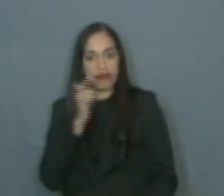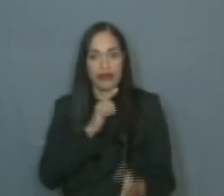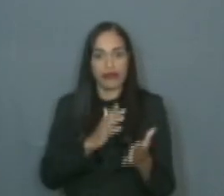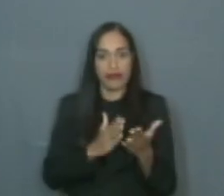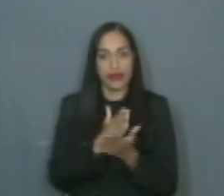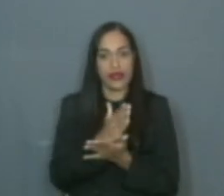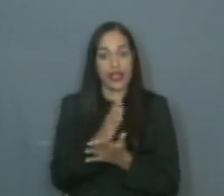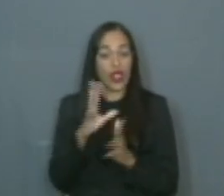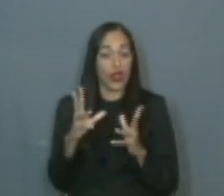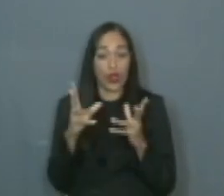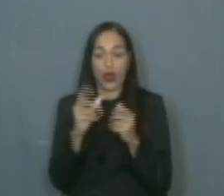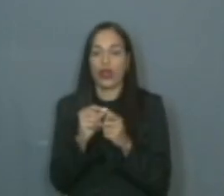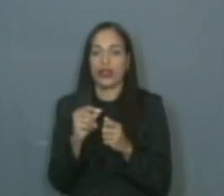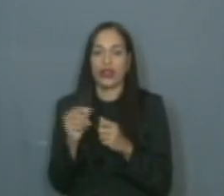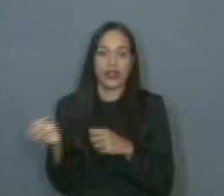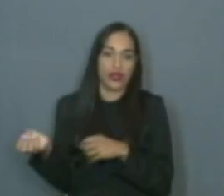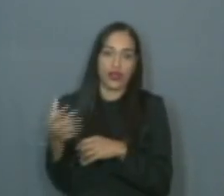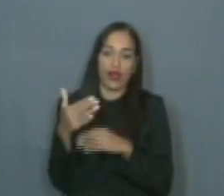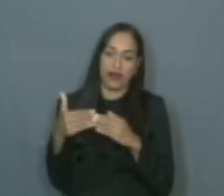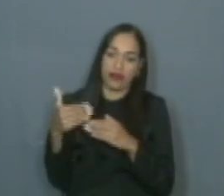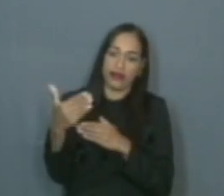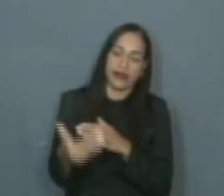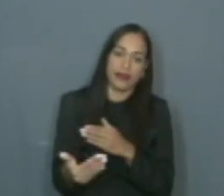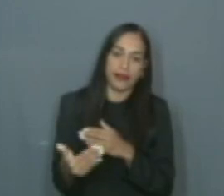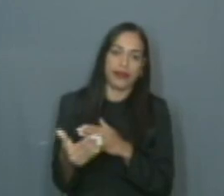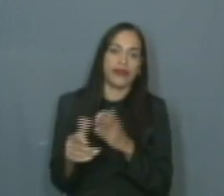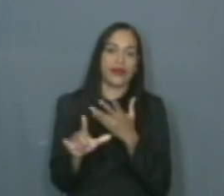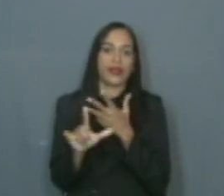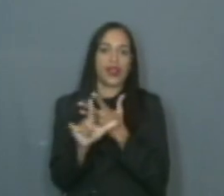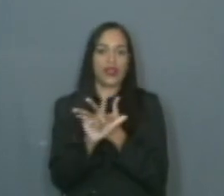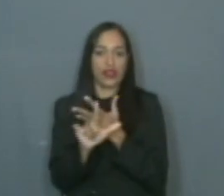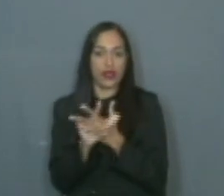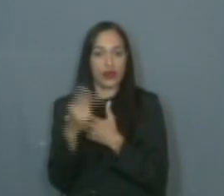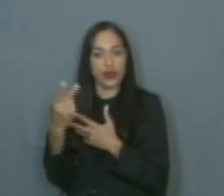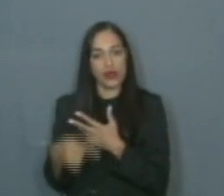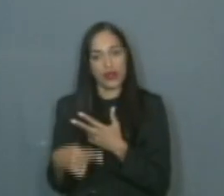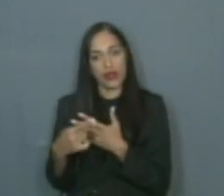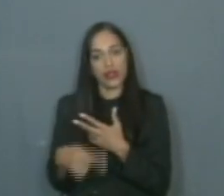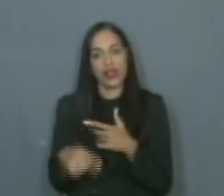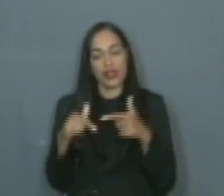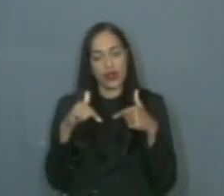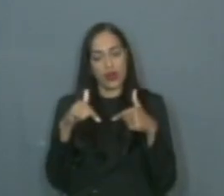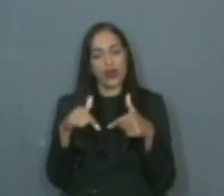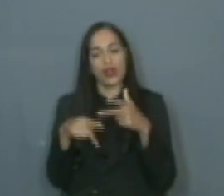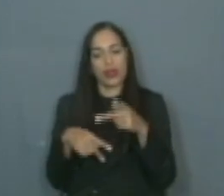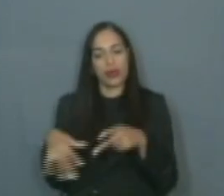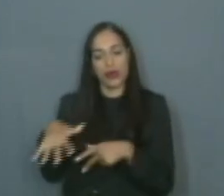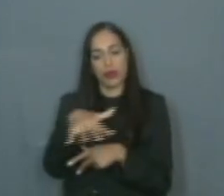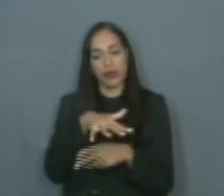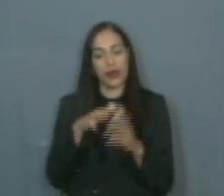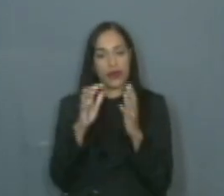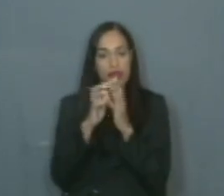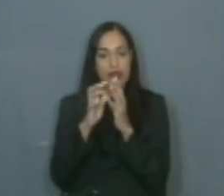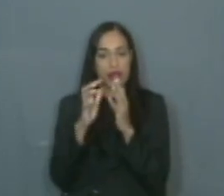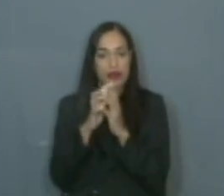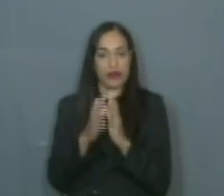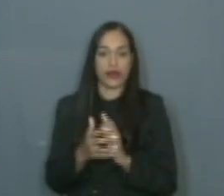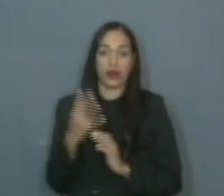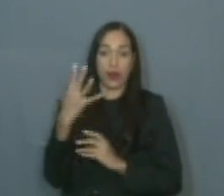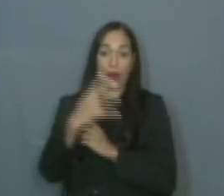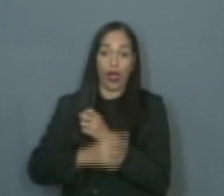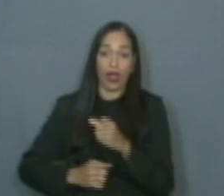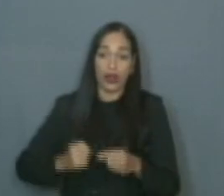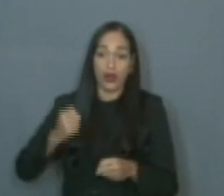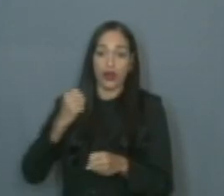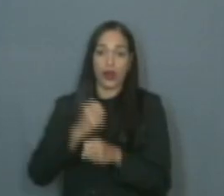mandatários que farão parte a partir da próxima legislatura e que aqui estaremos lutando pelo povo do Recife. Ao longo desses 4